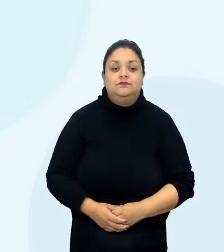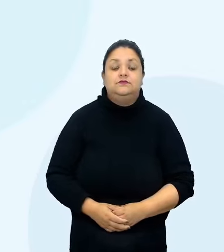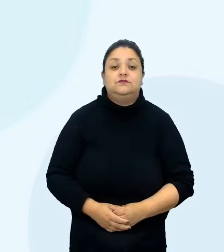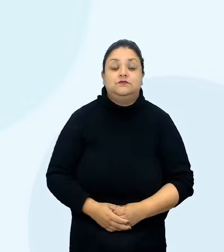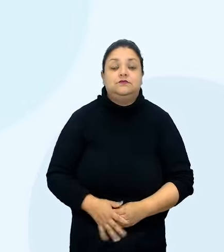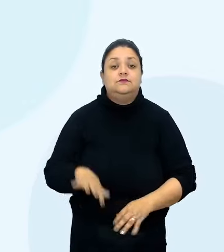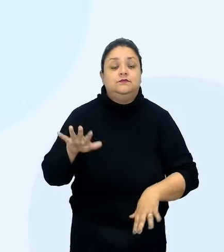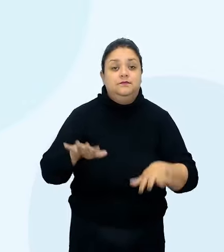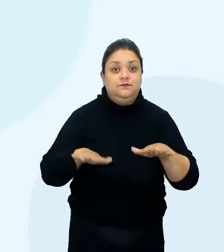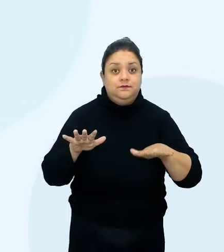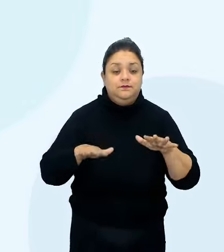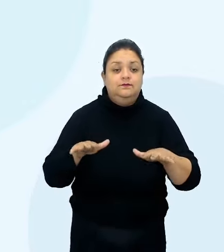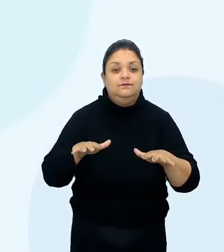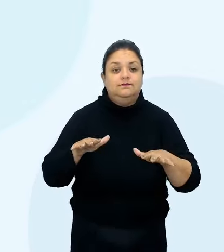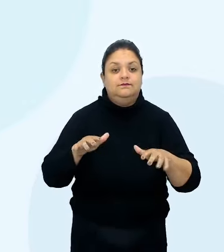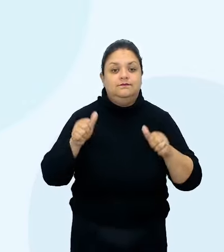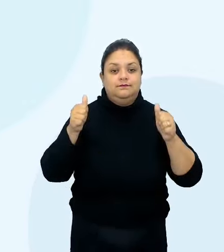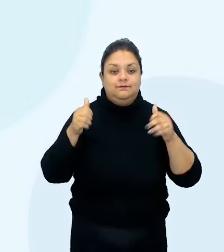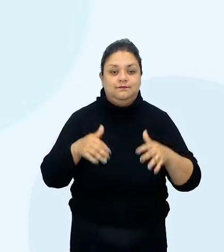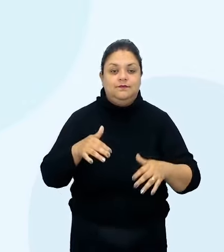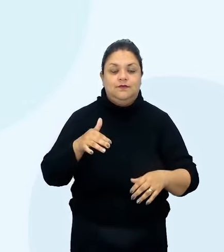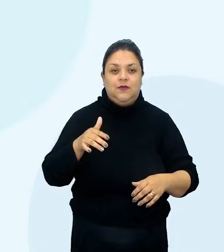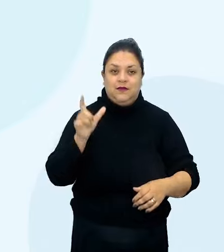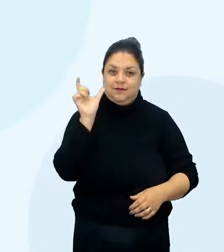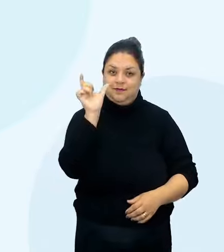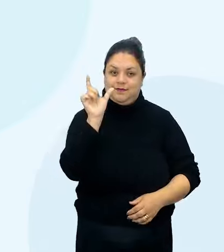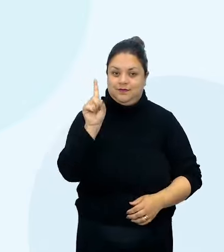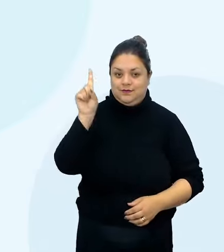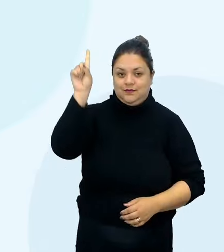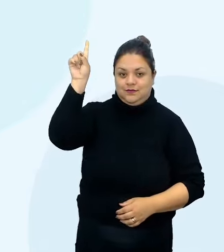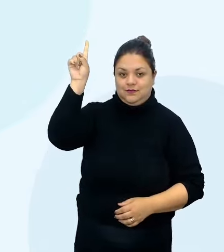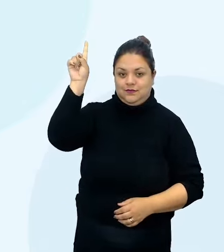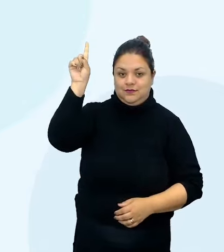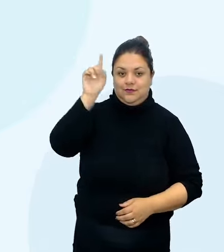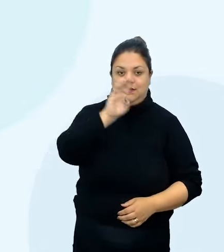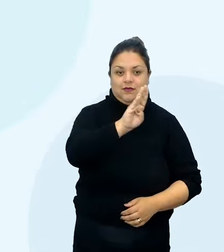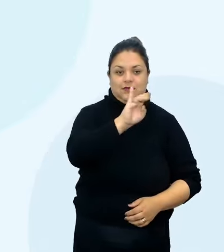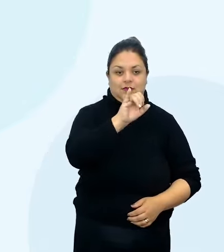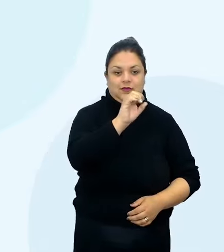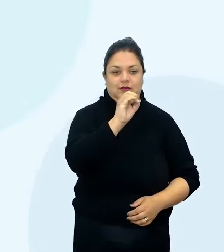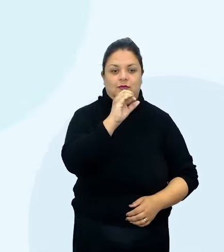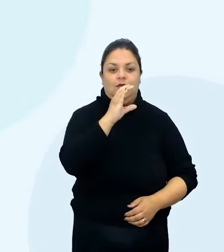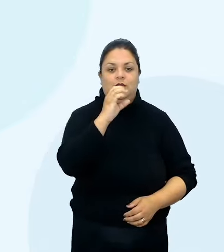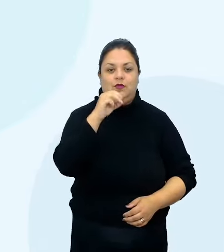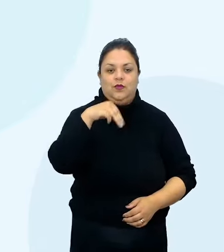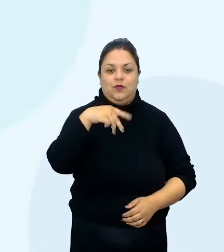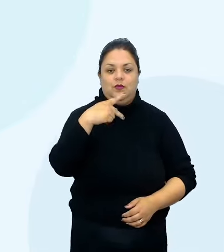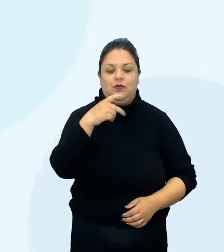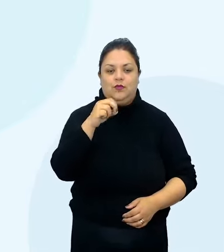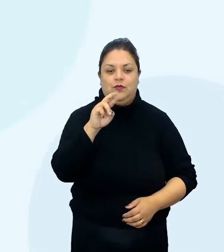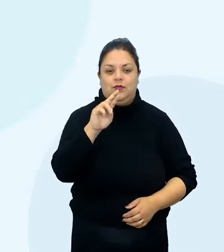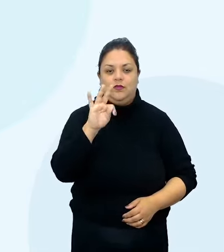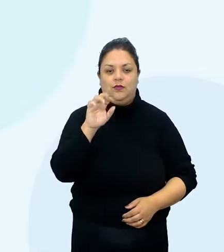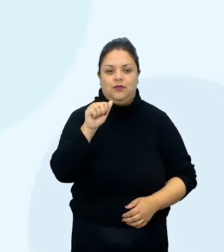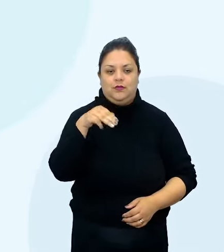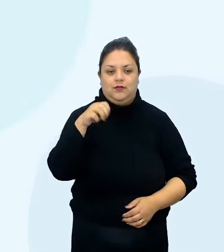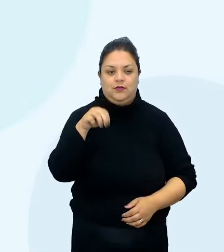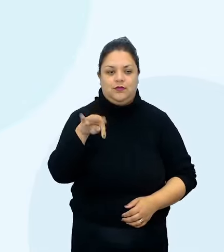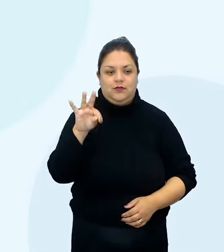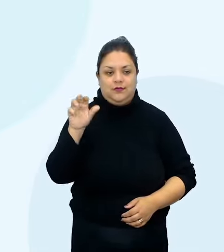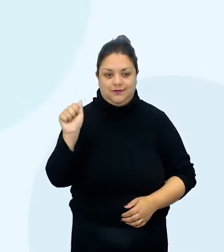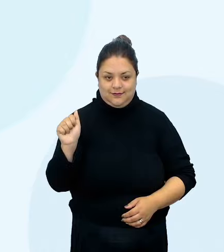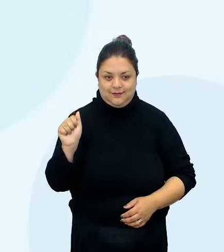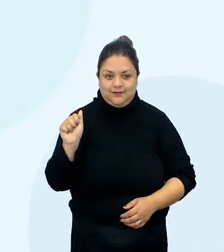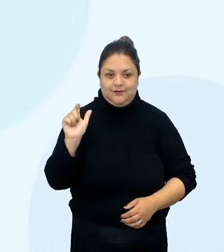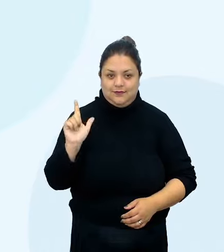estou falando do nível de excitação do sistema nervoso central, né? Então, eu vou pedir que acho que tem mais algumas coisas